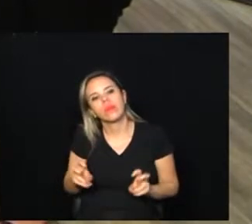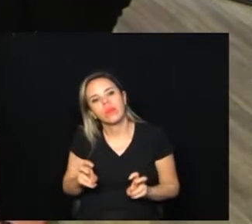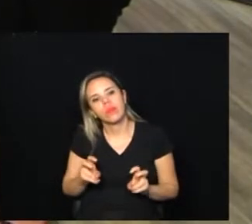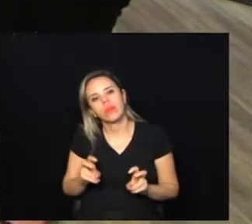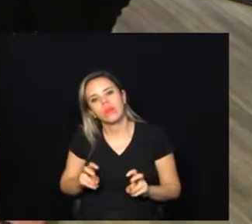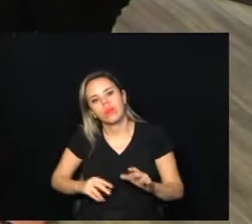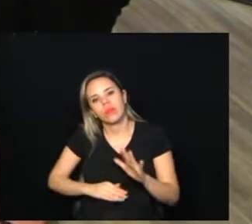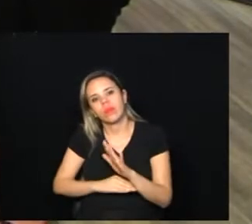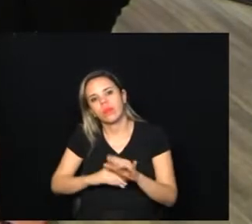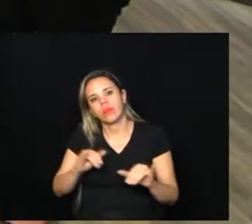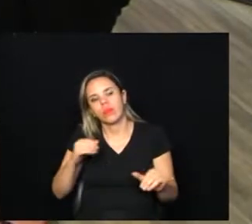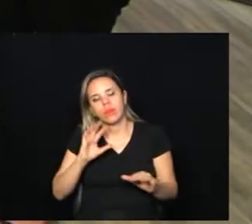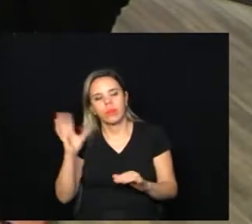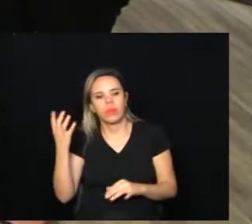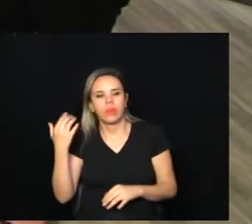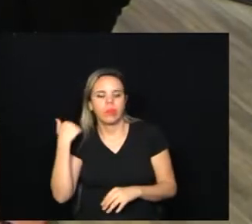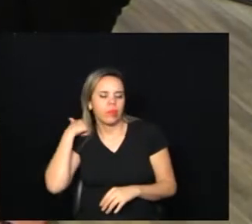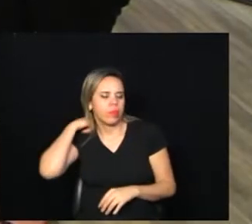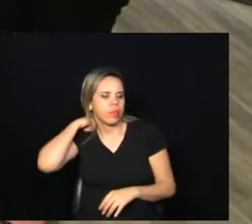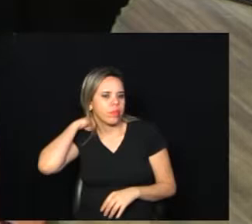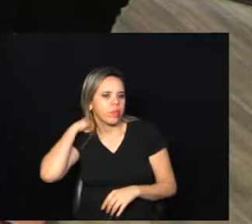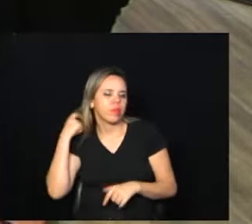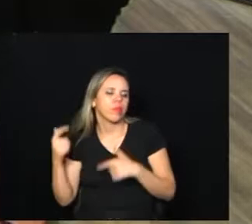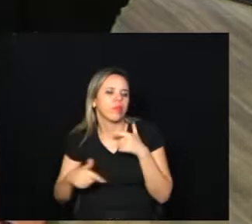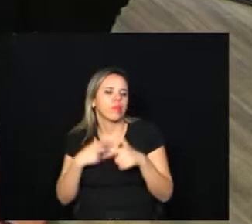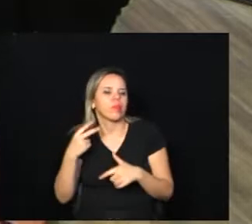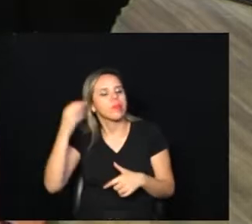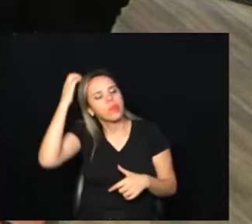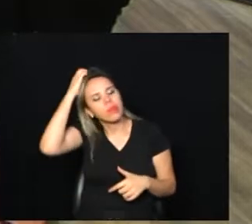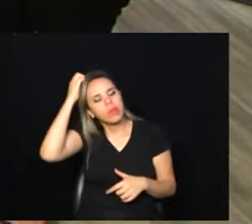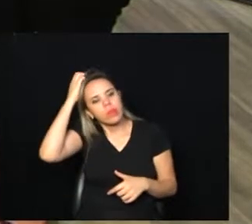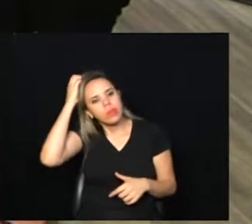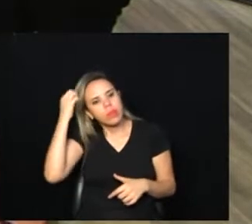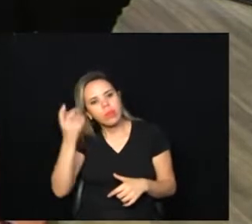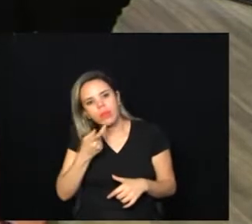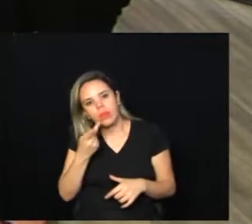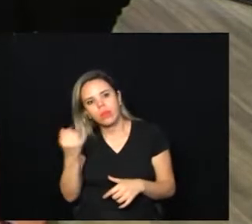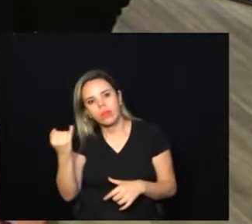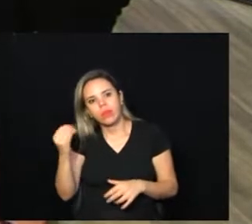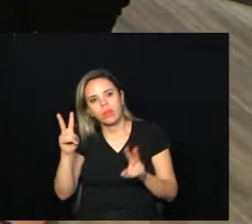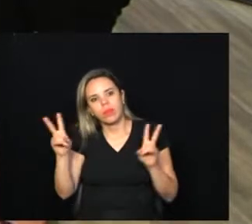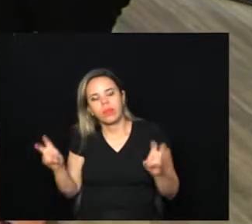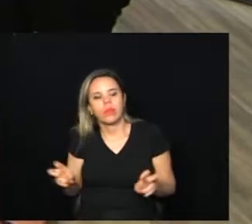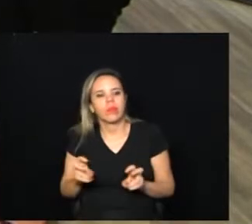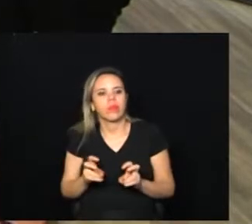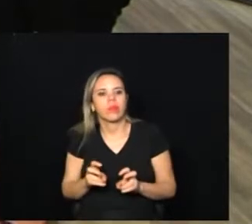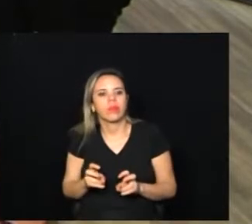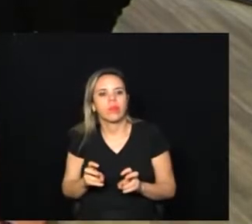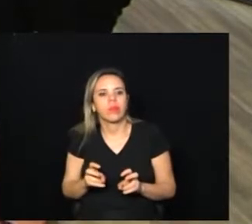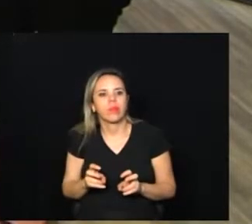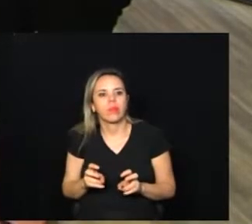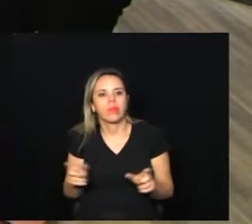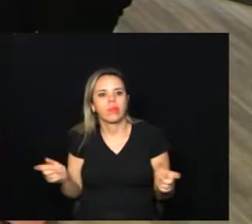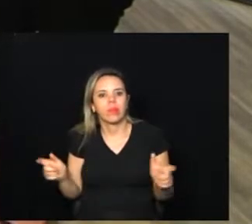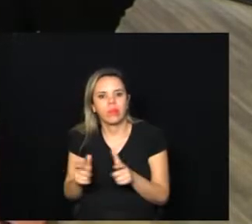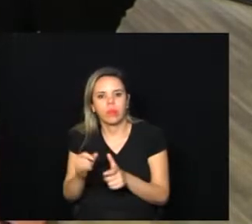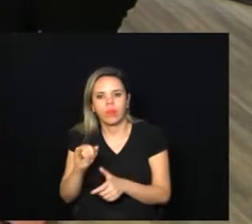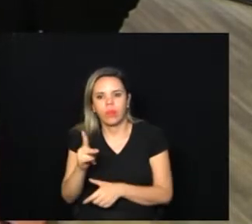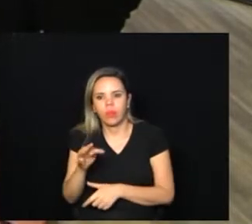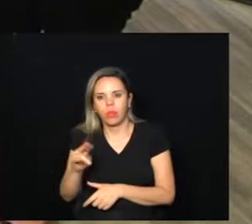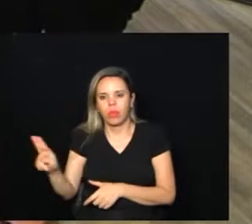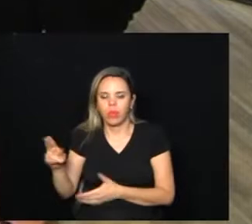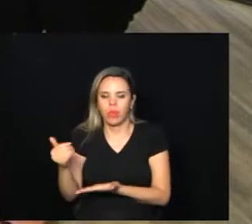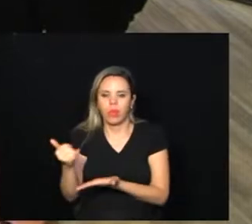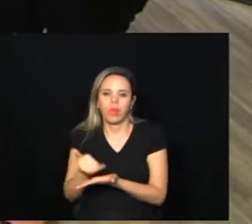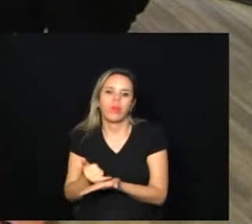notícias do Legislativo, do trabalho dos parlamentares e tem informação importante em relação à redução de IPTU. Quando a